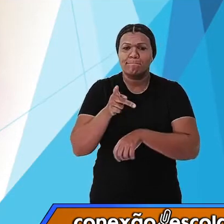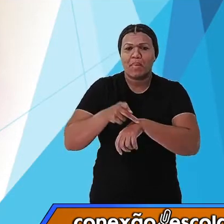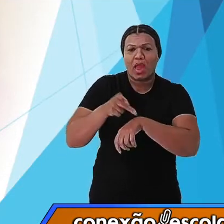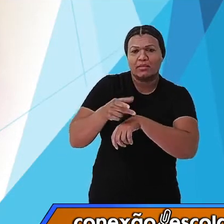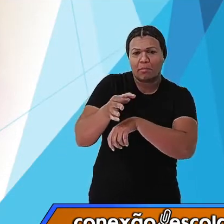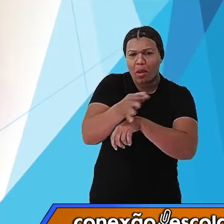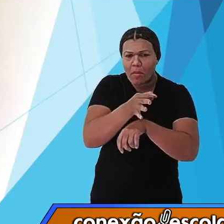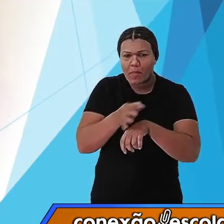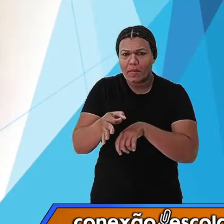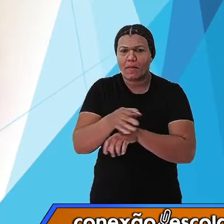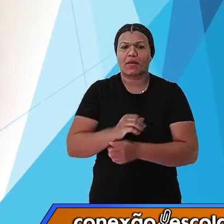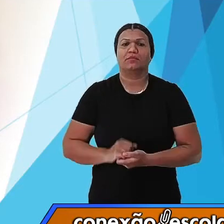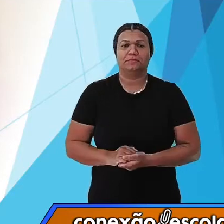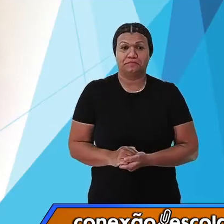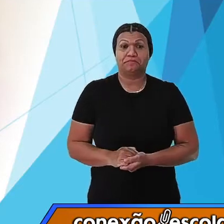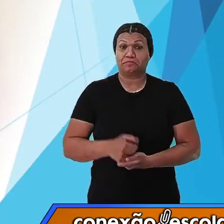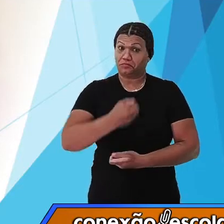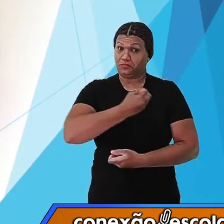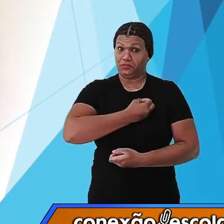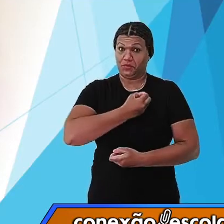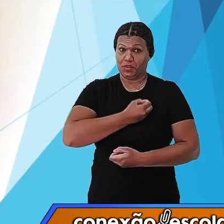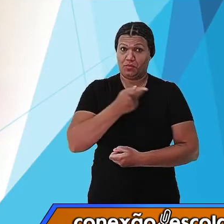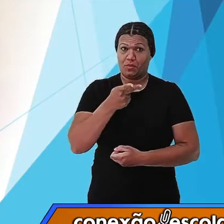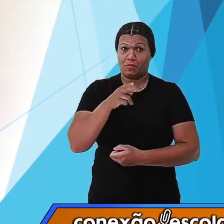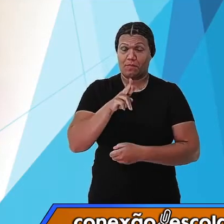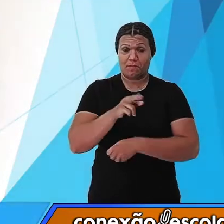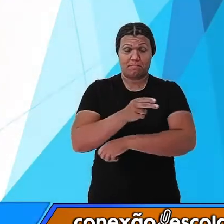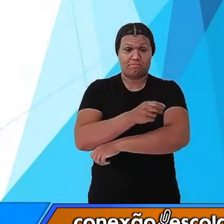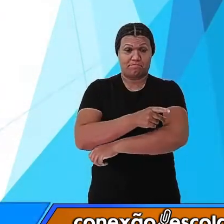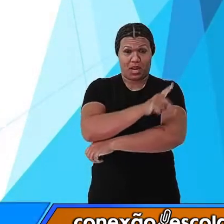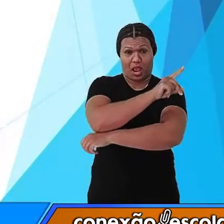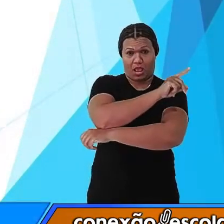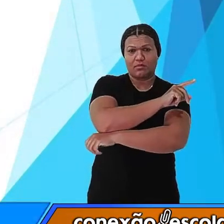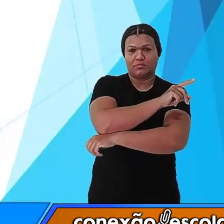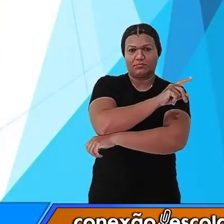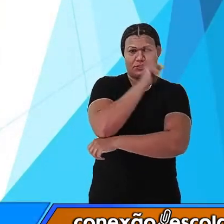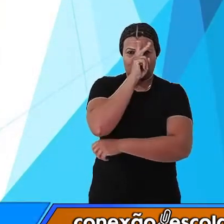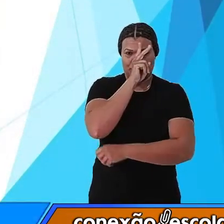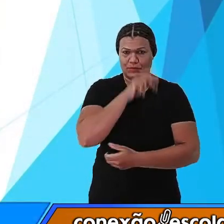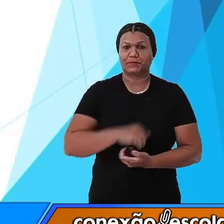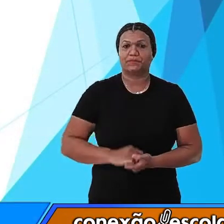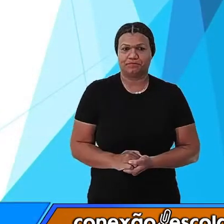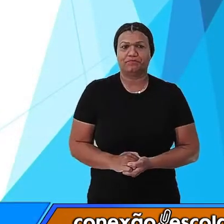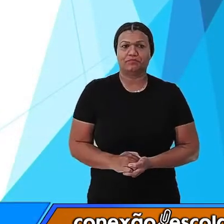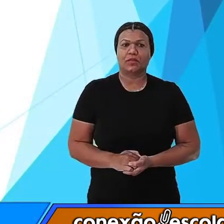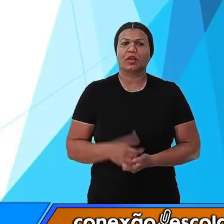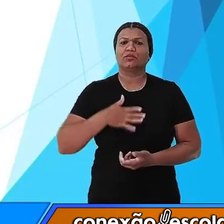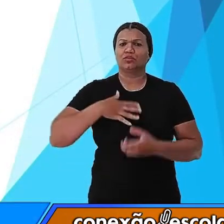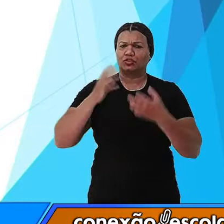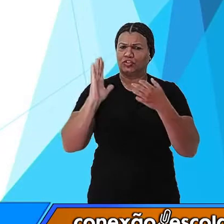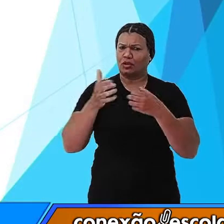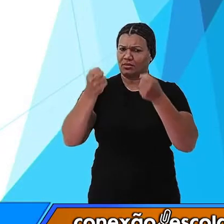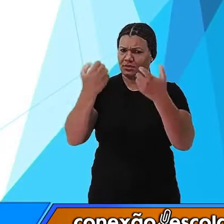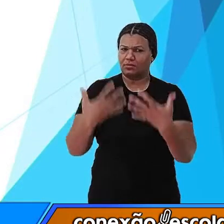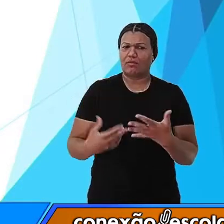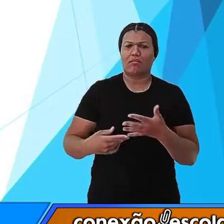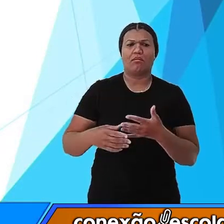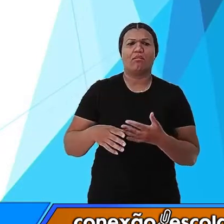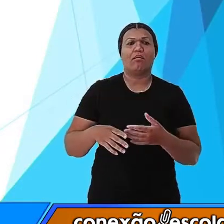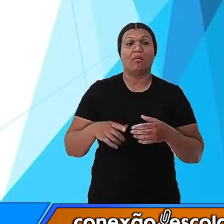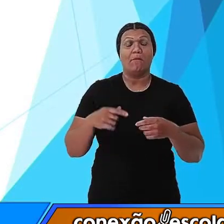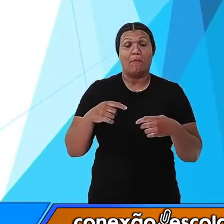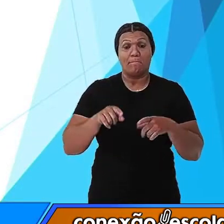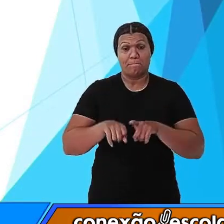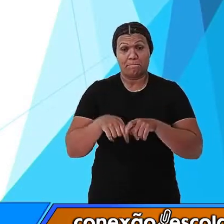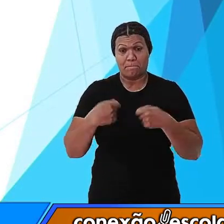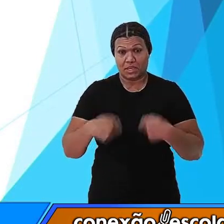Os números na pré-história. Como eu já tinha dito anteriormente, houve a necessidade, a partir do momento que o